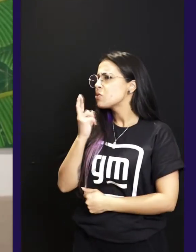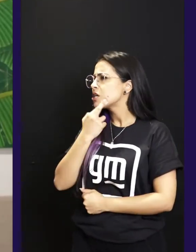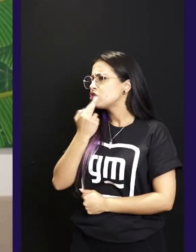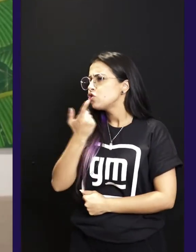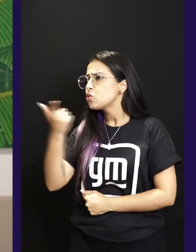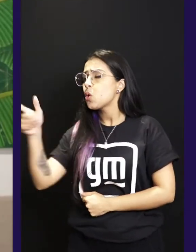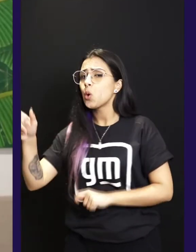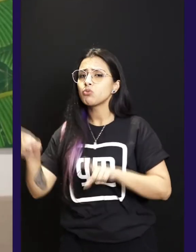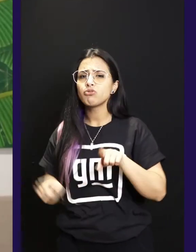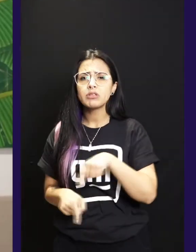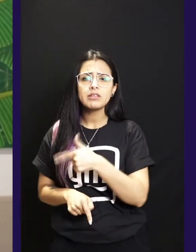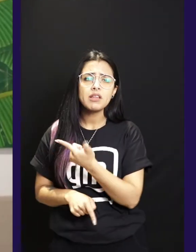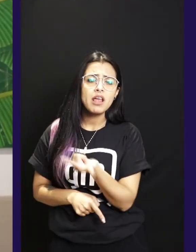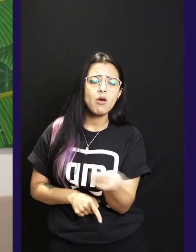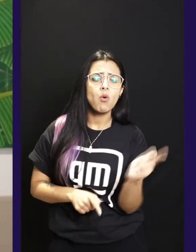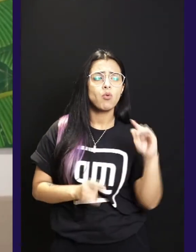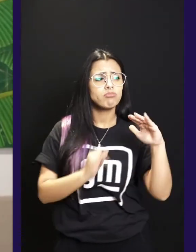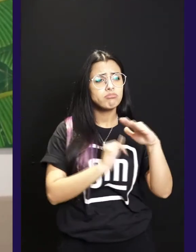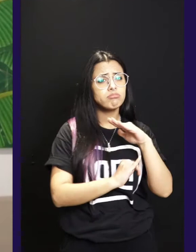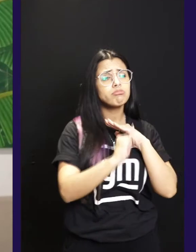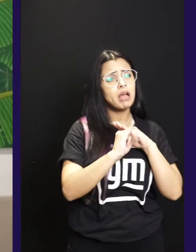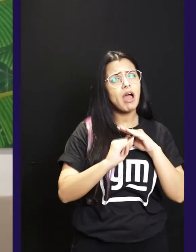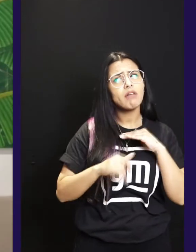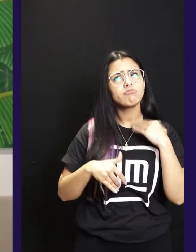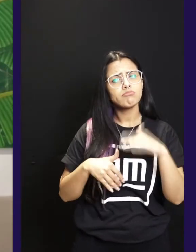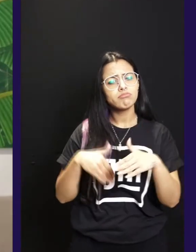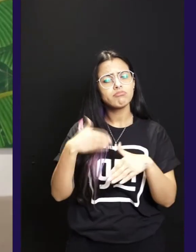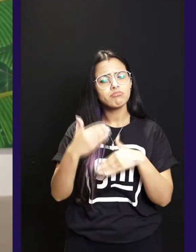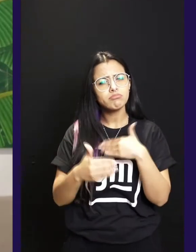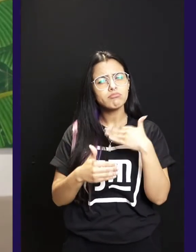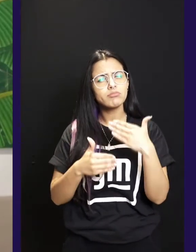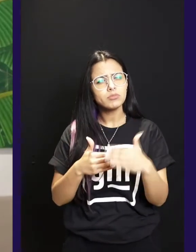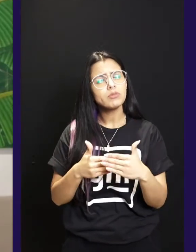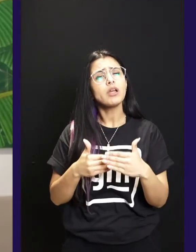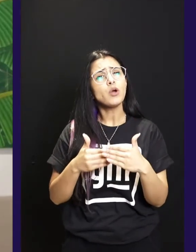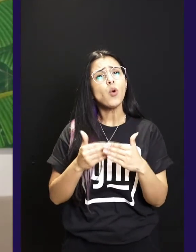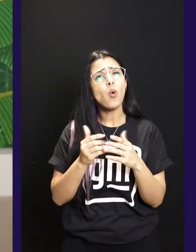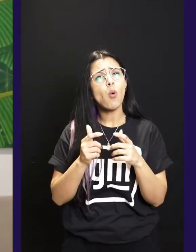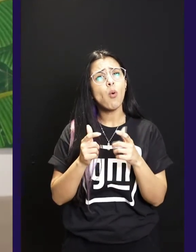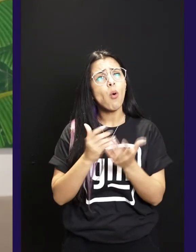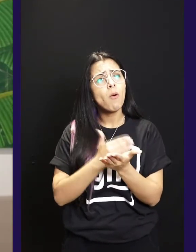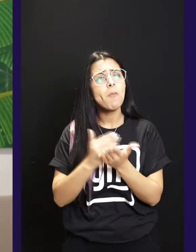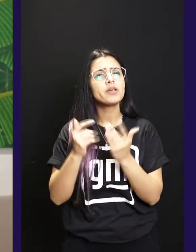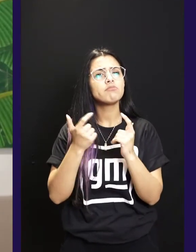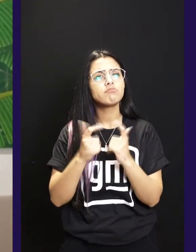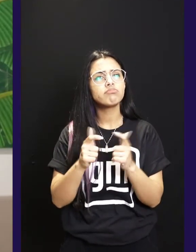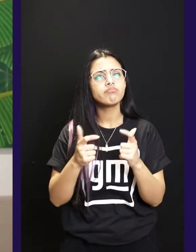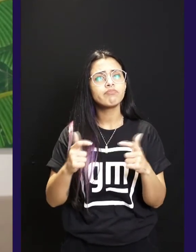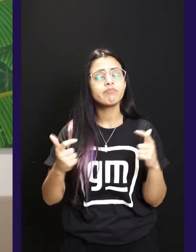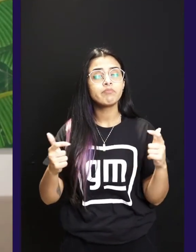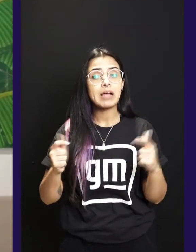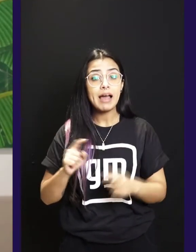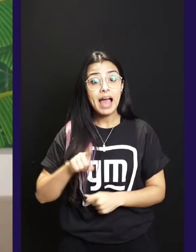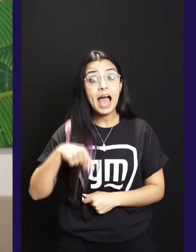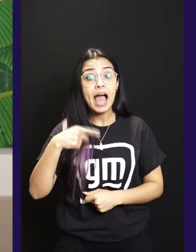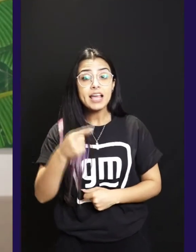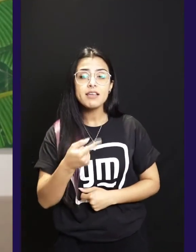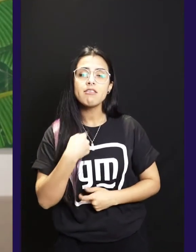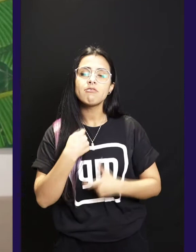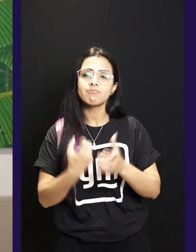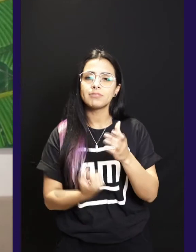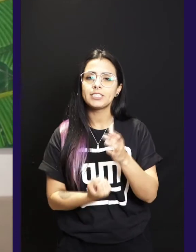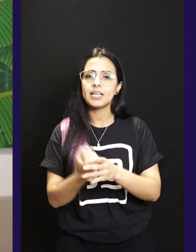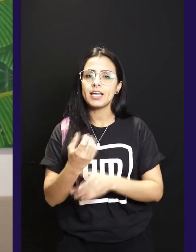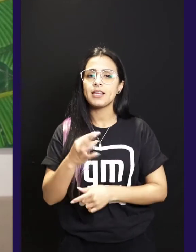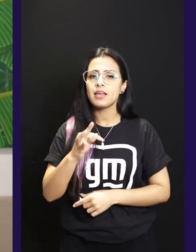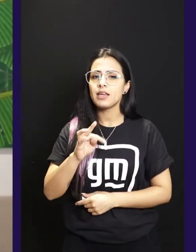fui começando a ser bastante demandada, assim. Foi bem gradual isso, mas foi nesse momento que eu fundei a Transcendemos, como uma